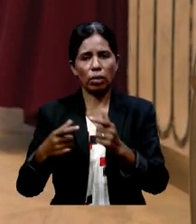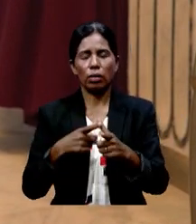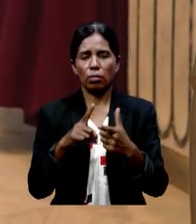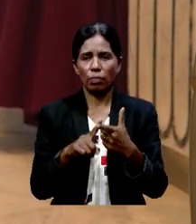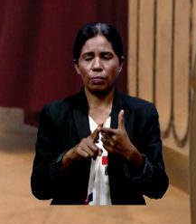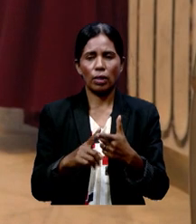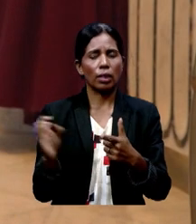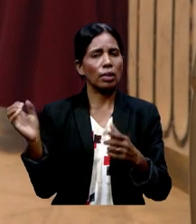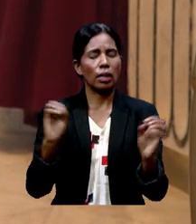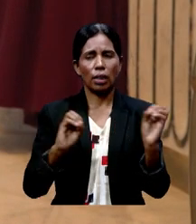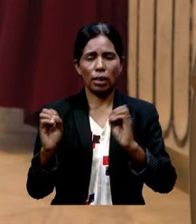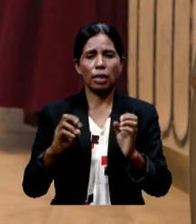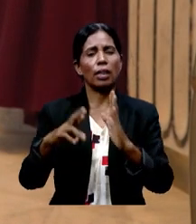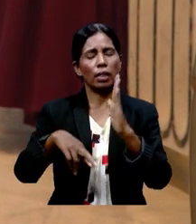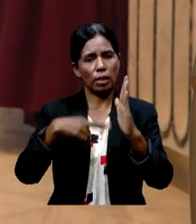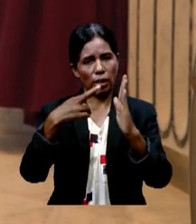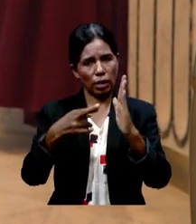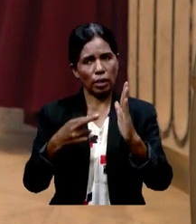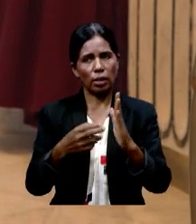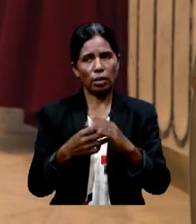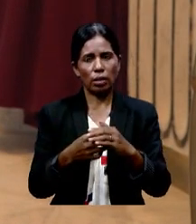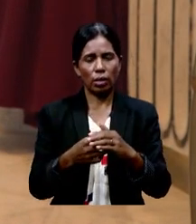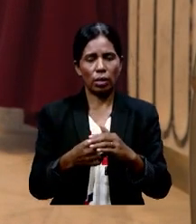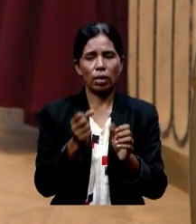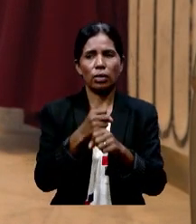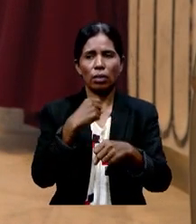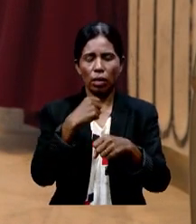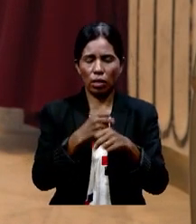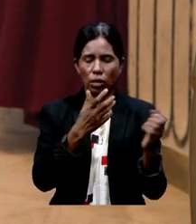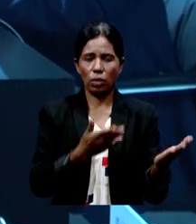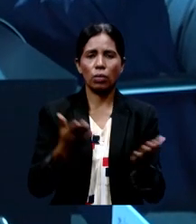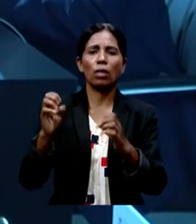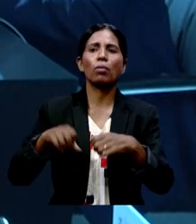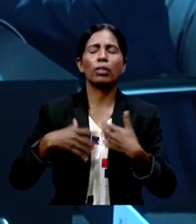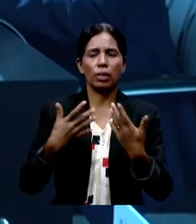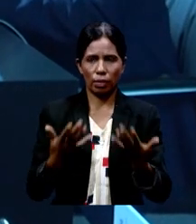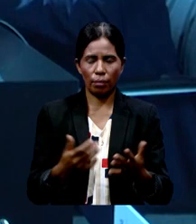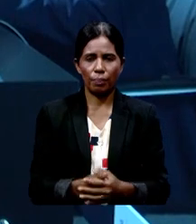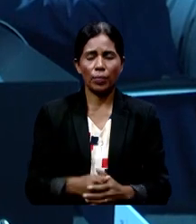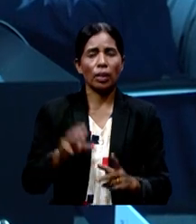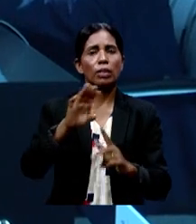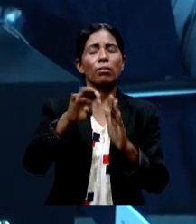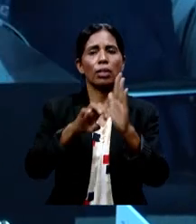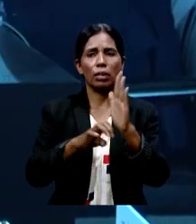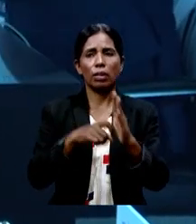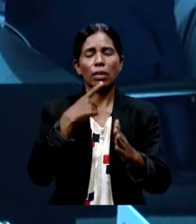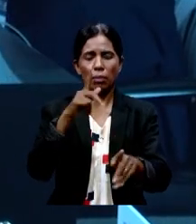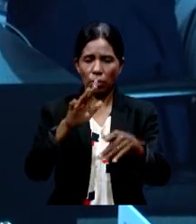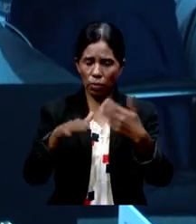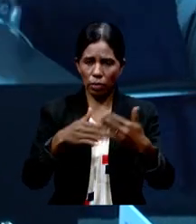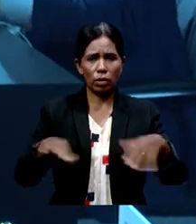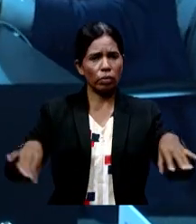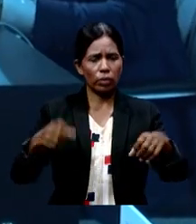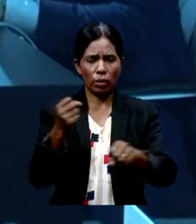Então, se leia carim regras, né, ou a tal exportação, é isso. Se festarmos em coragem a entidade soto, a serviço